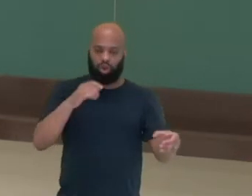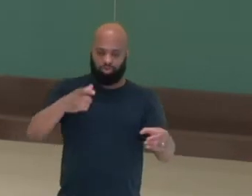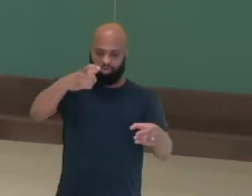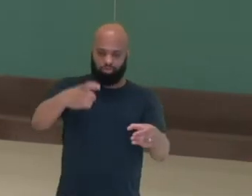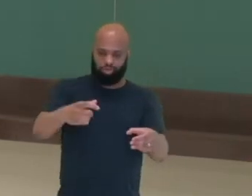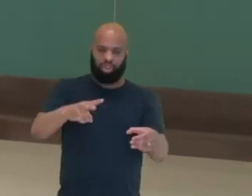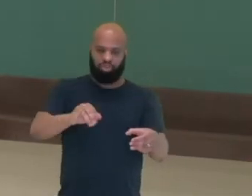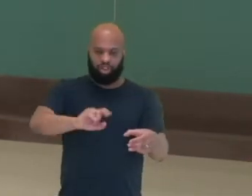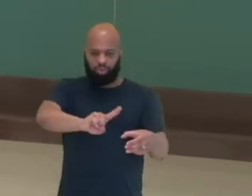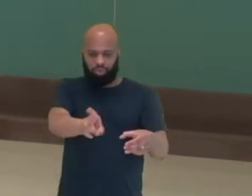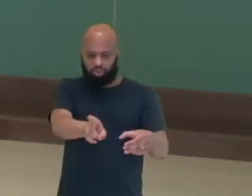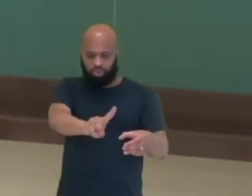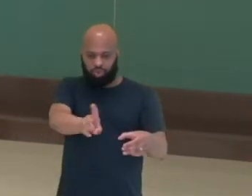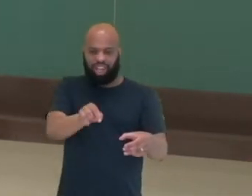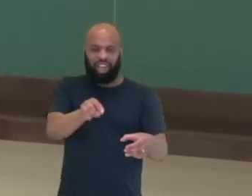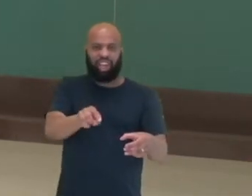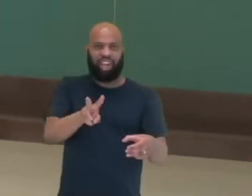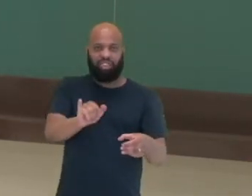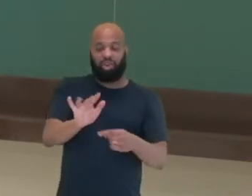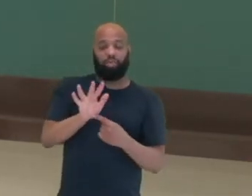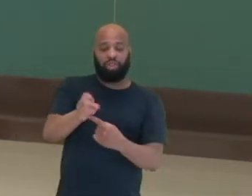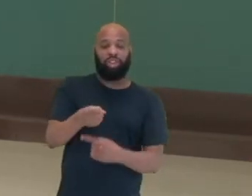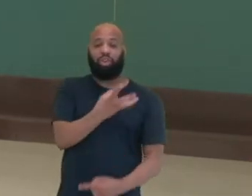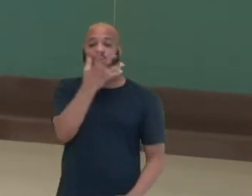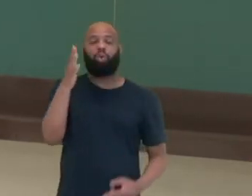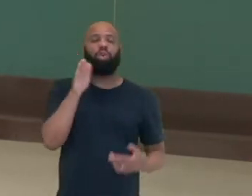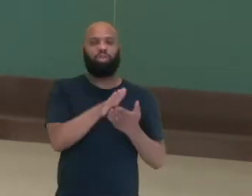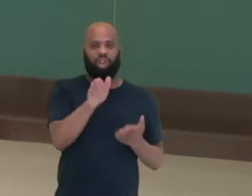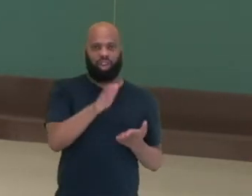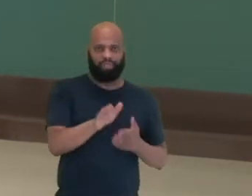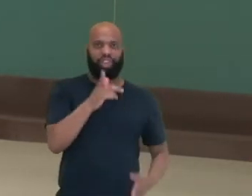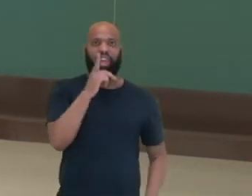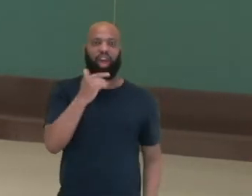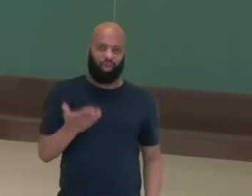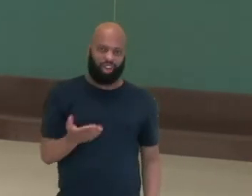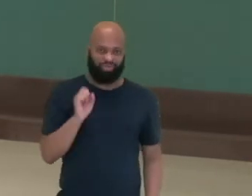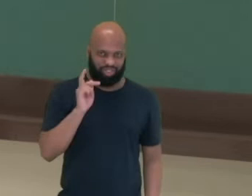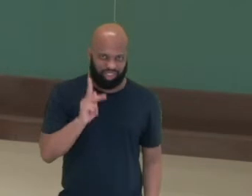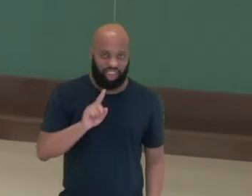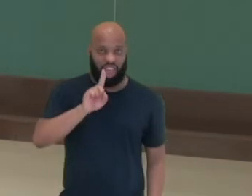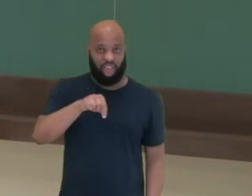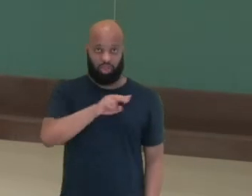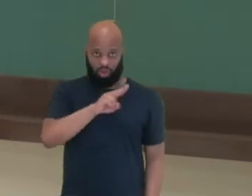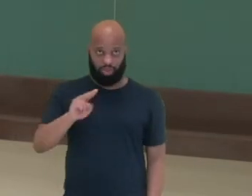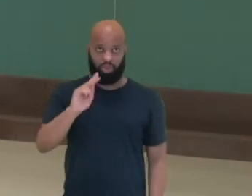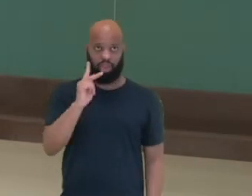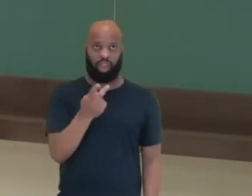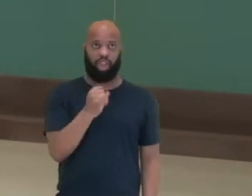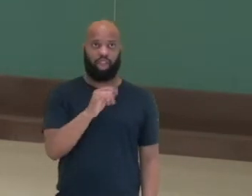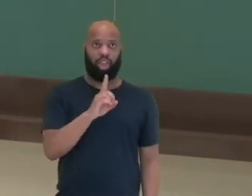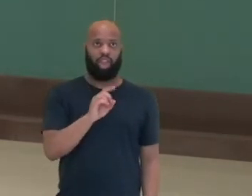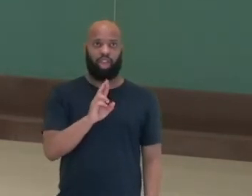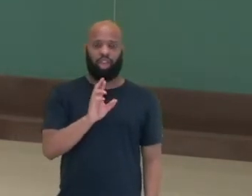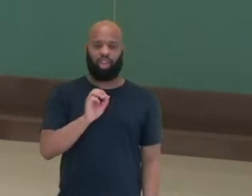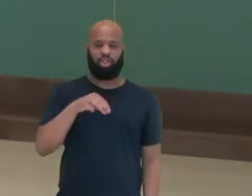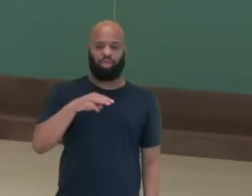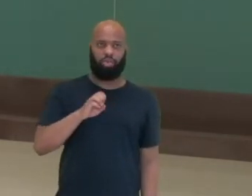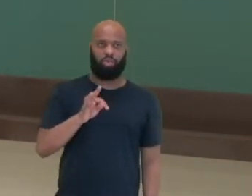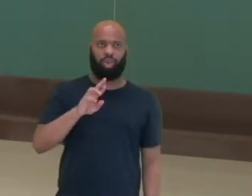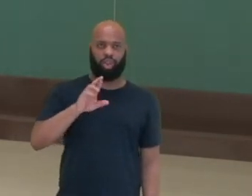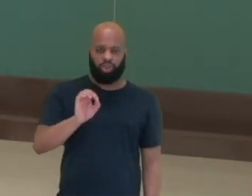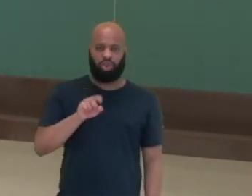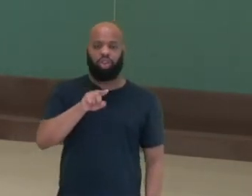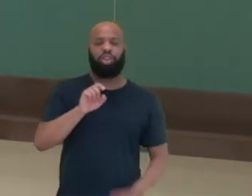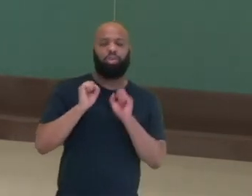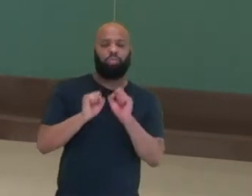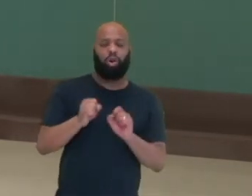para quê, né? Porque ele é um aparelho que ele é utilizado para medir o consumo da água. Ele faz todo esse controle, tá? Então, você pode,